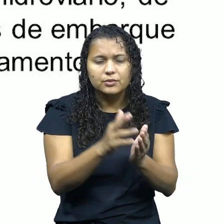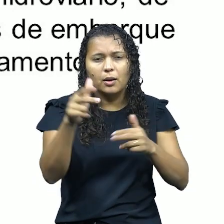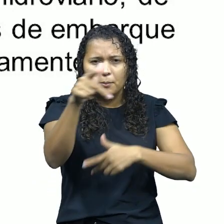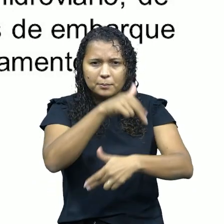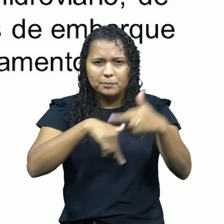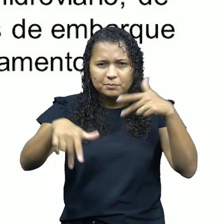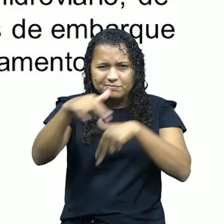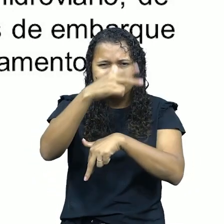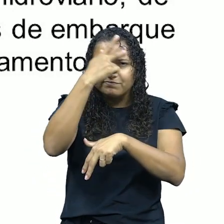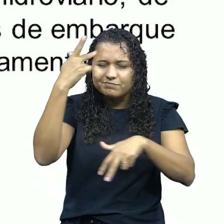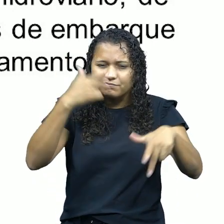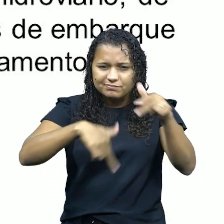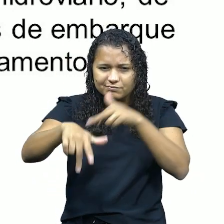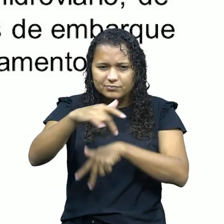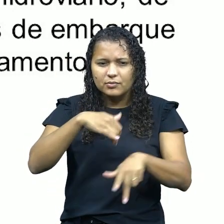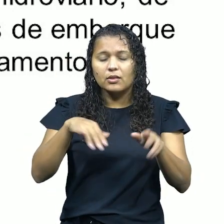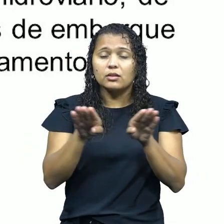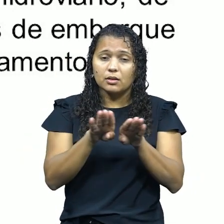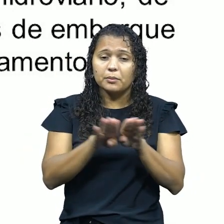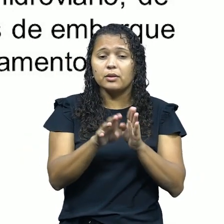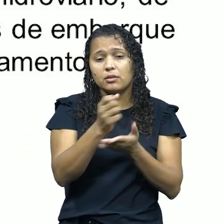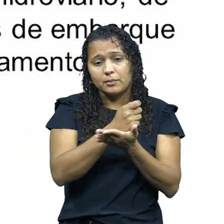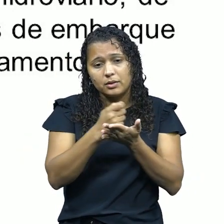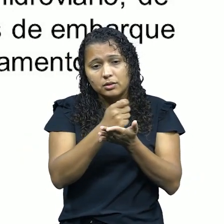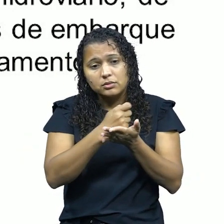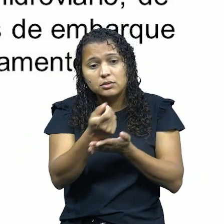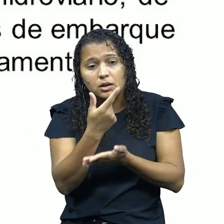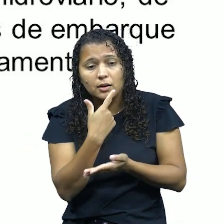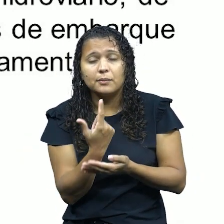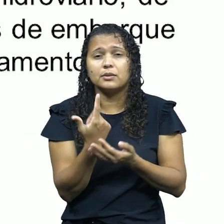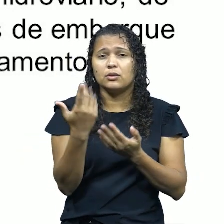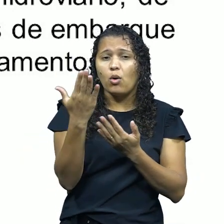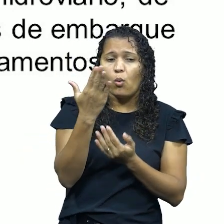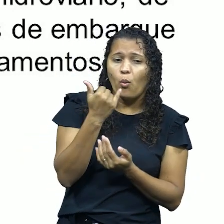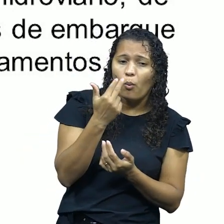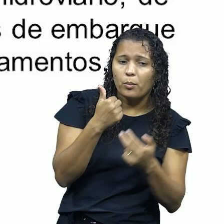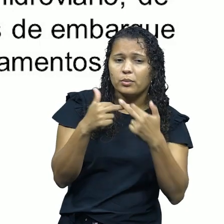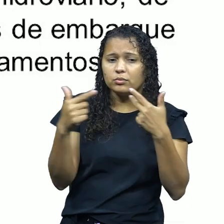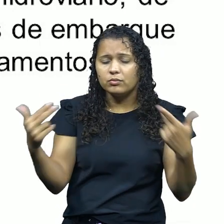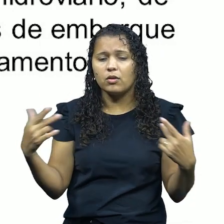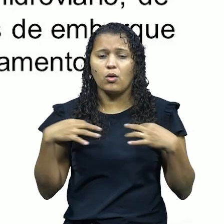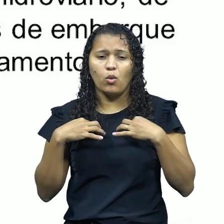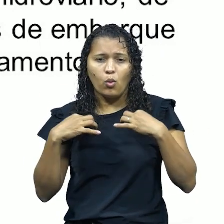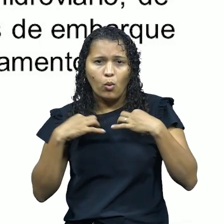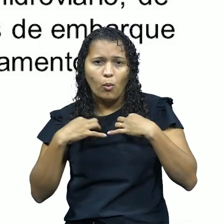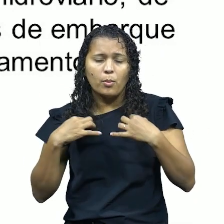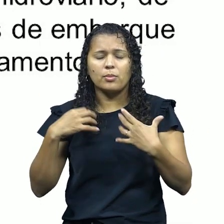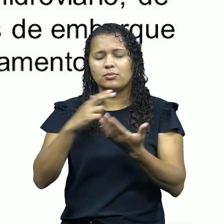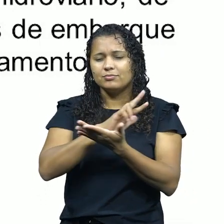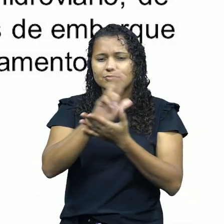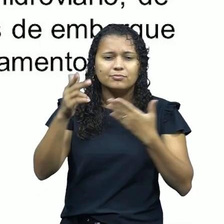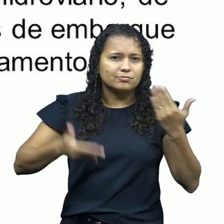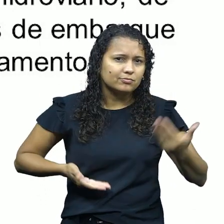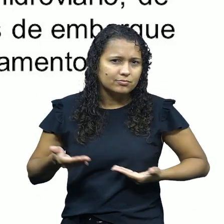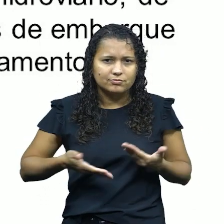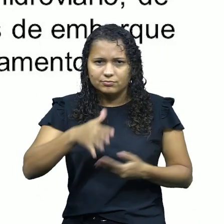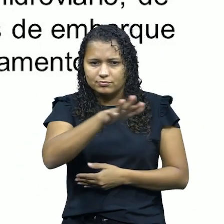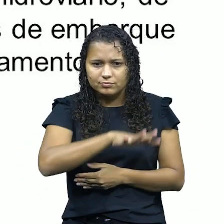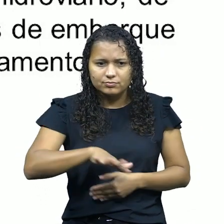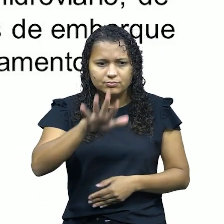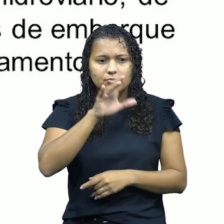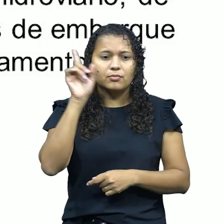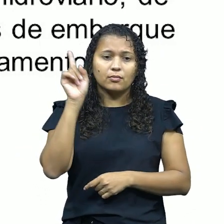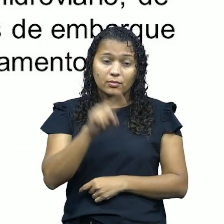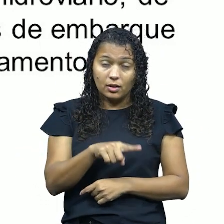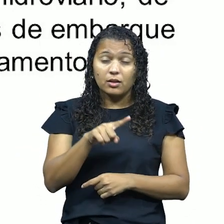desembarque de passageiros e insumos como medicamentos de gêneros alimentícios, vestuários e serviços em geral.